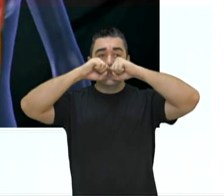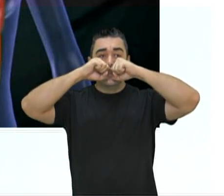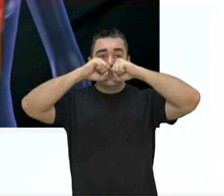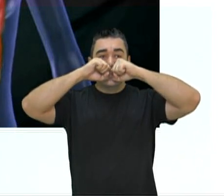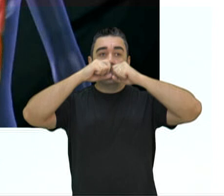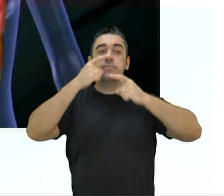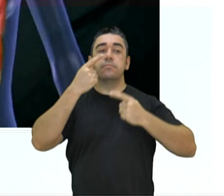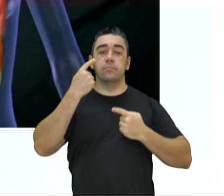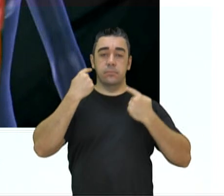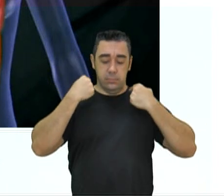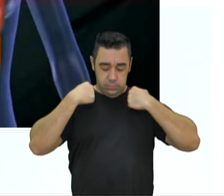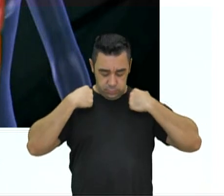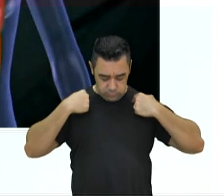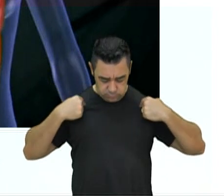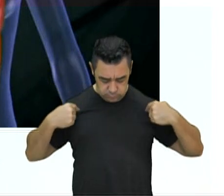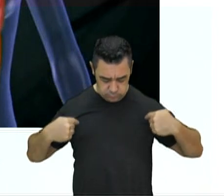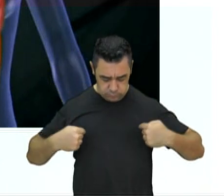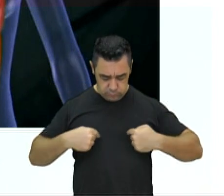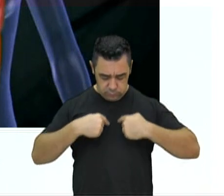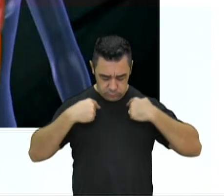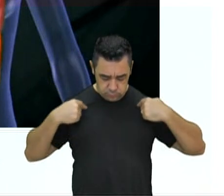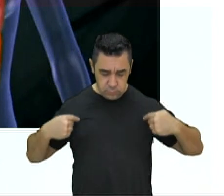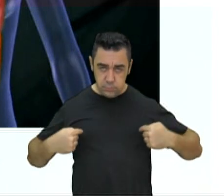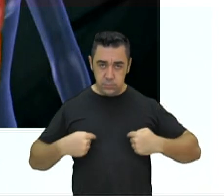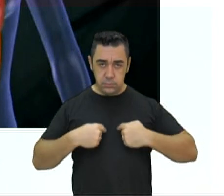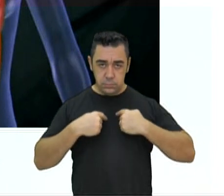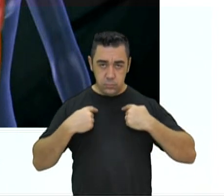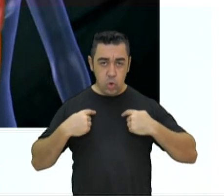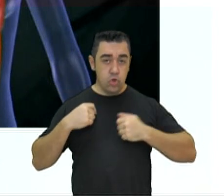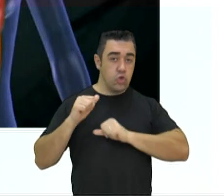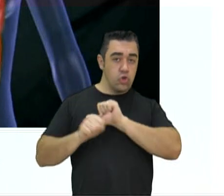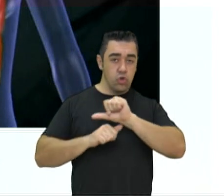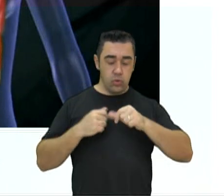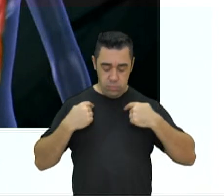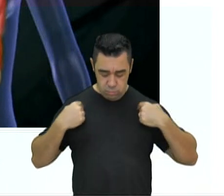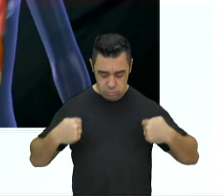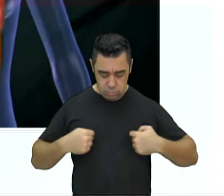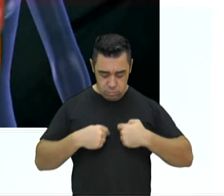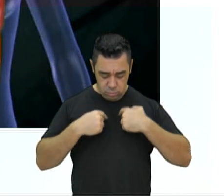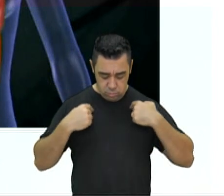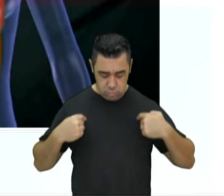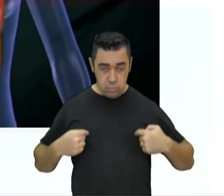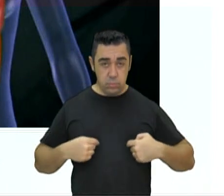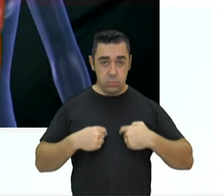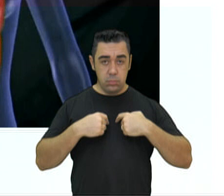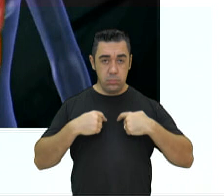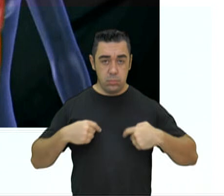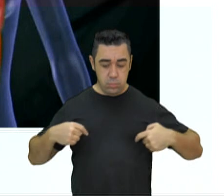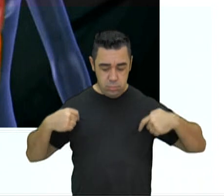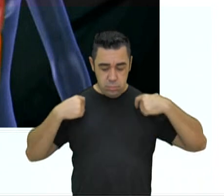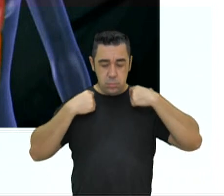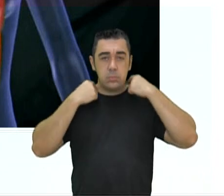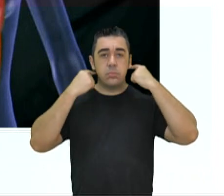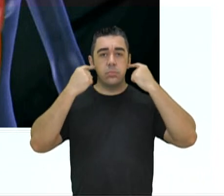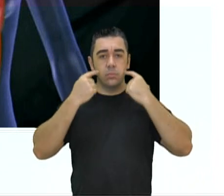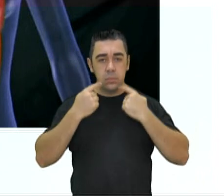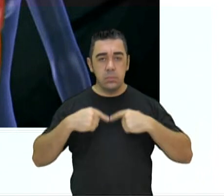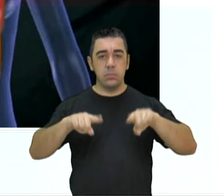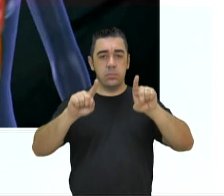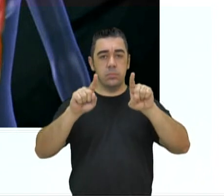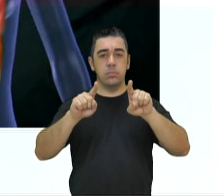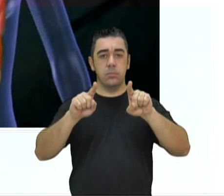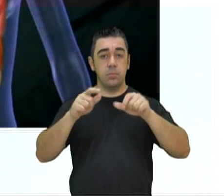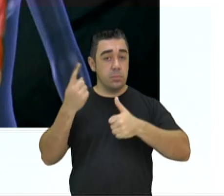finalidade de troca gasosa, então é trocar os ares dentro dos pulmões que está colocado aqui. Então, o primeiro movimento o que é?